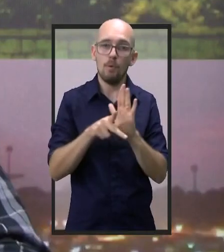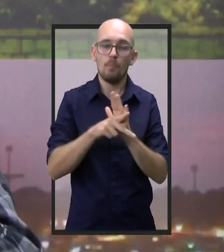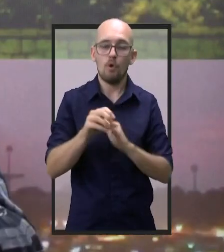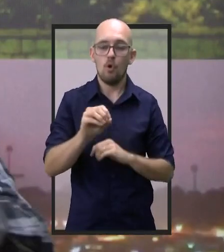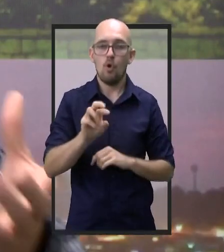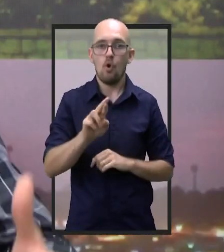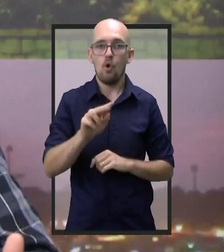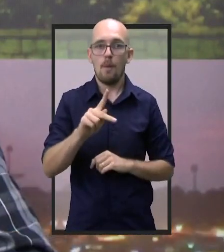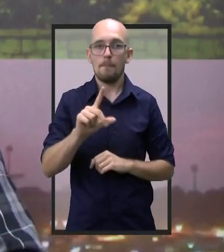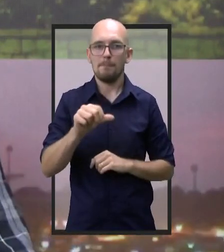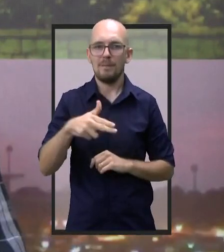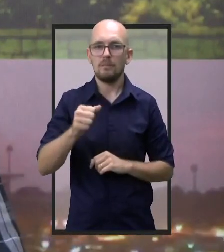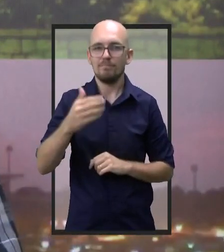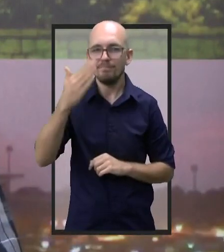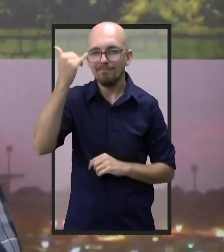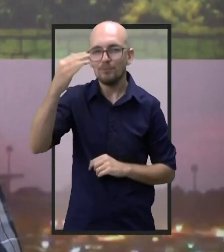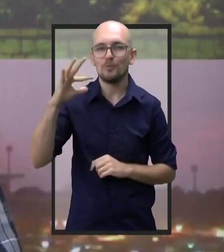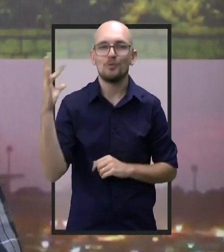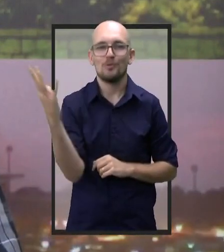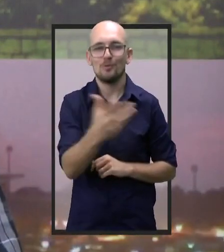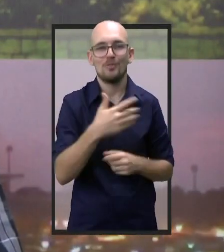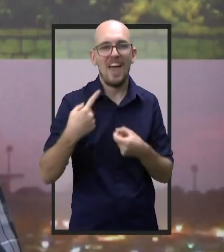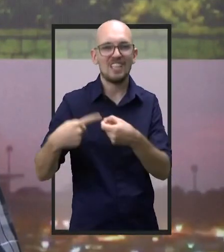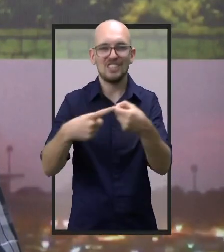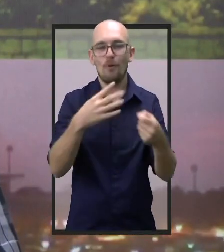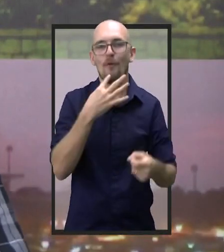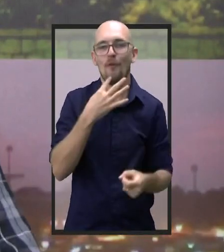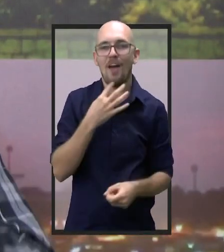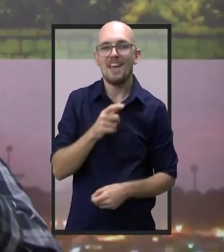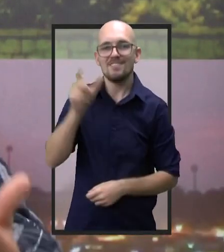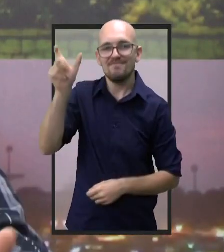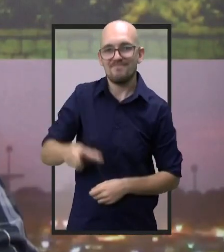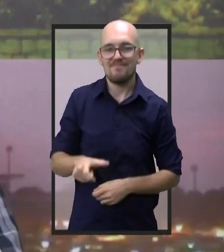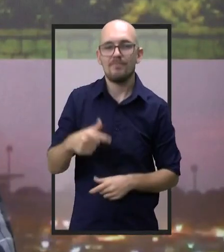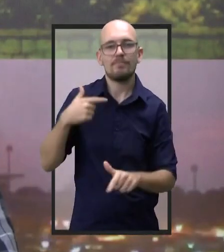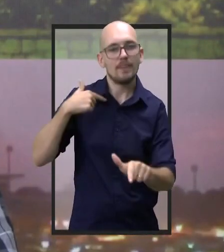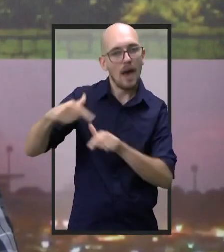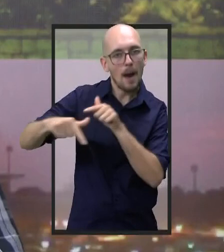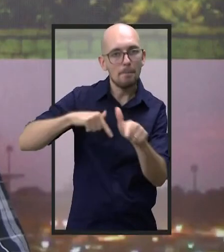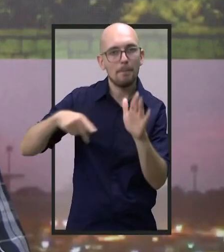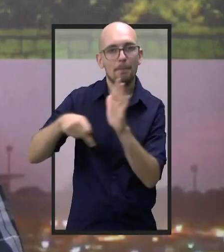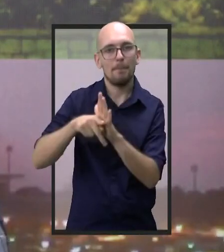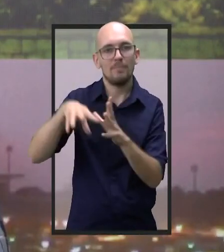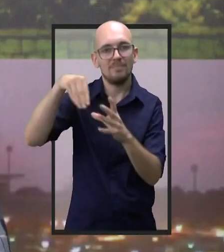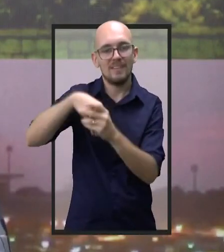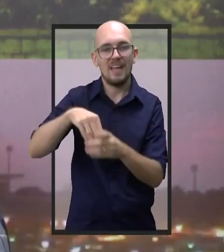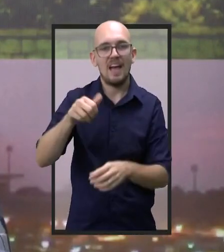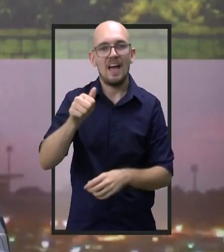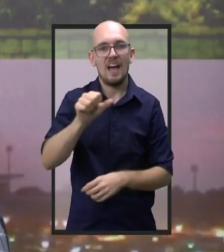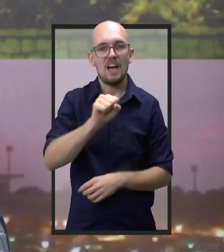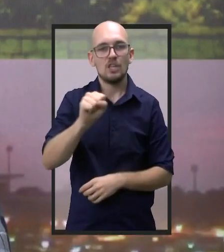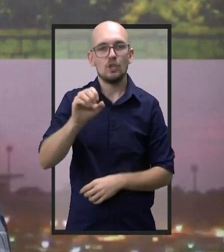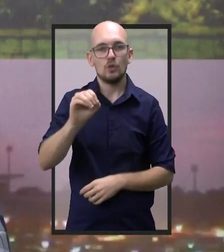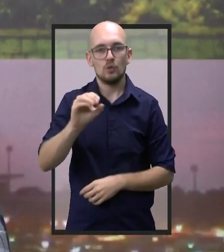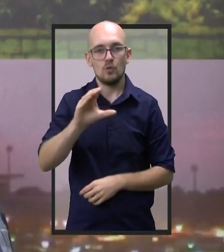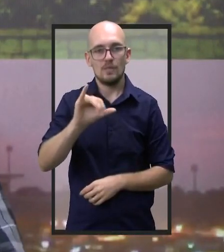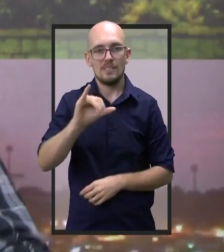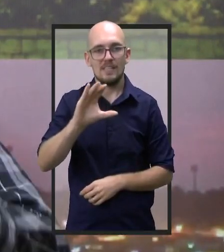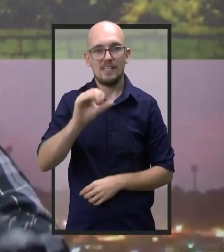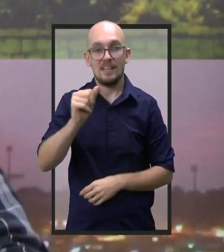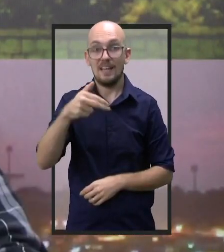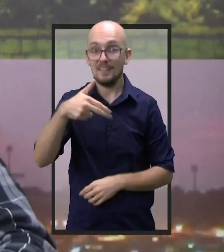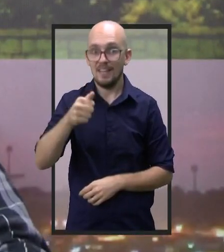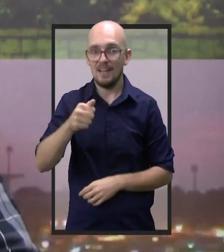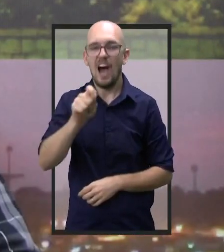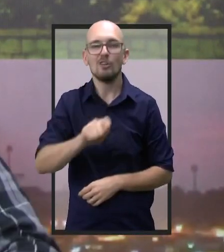muito conhecido aqui já na nossa região de Jaú, frente aos trabalhos da Associcana, Associação dos Plantadores de Cana